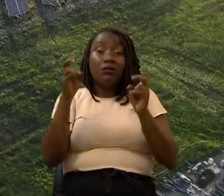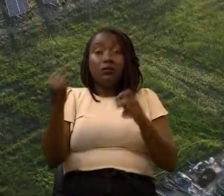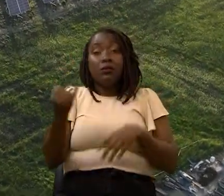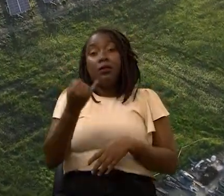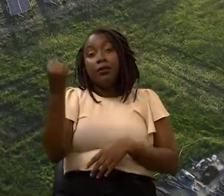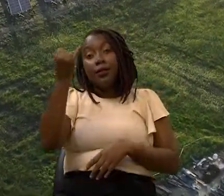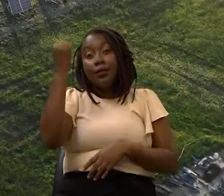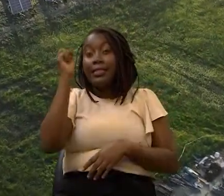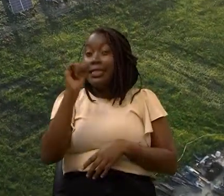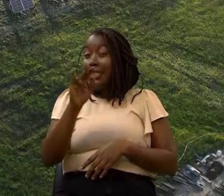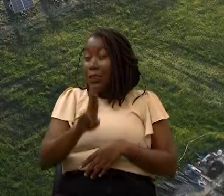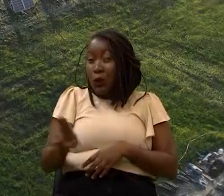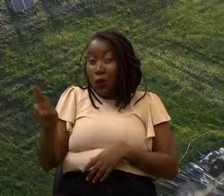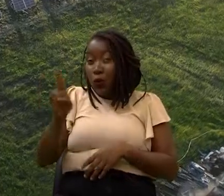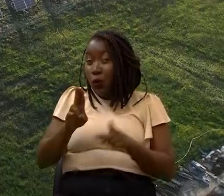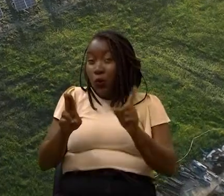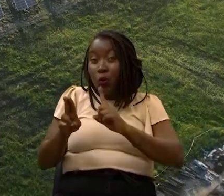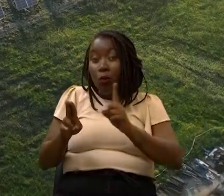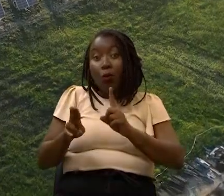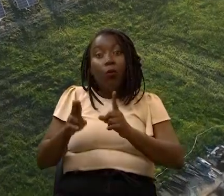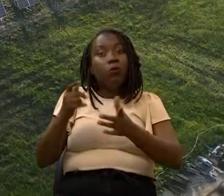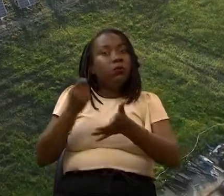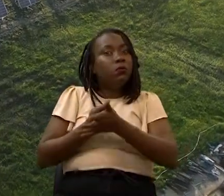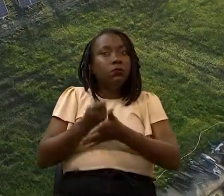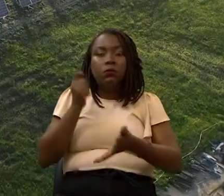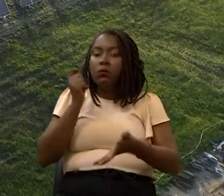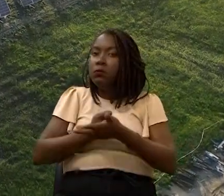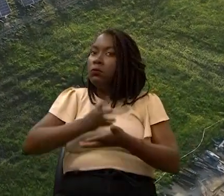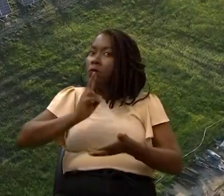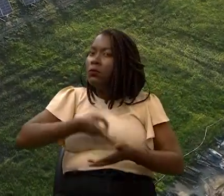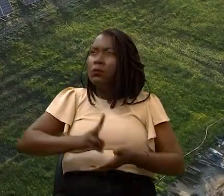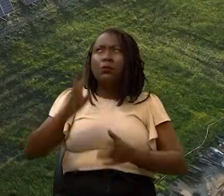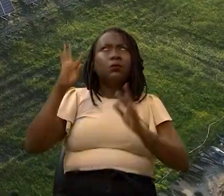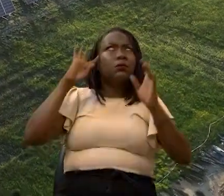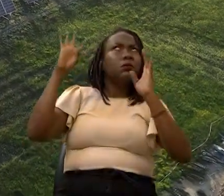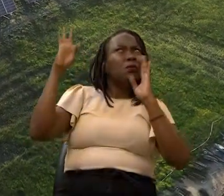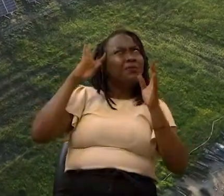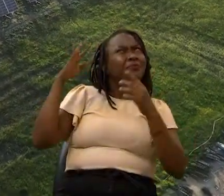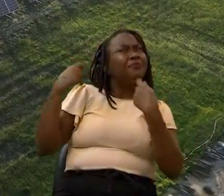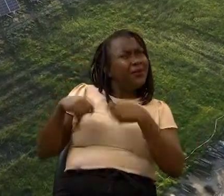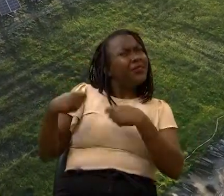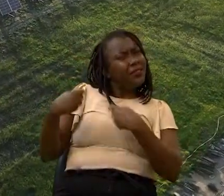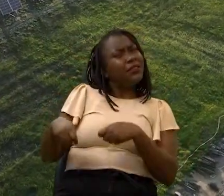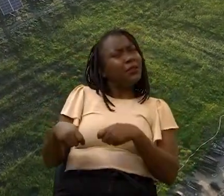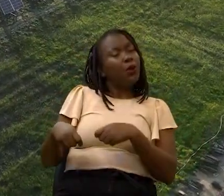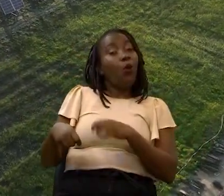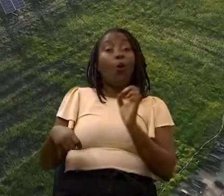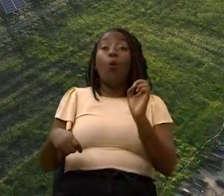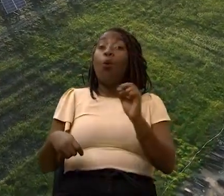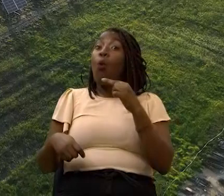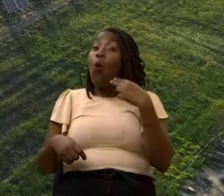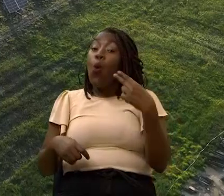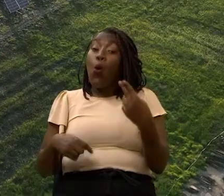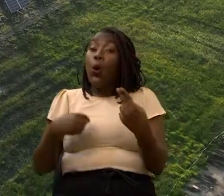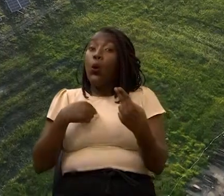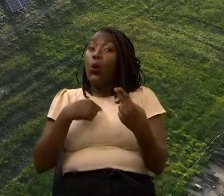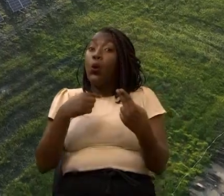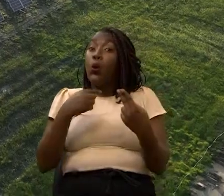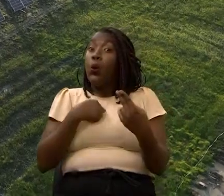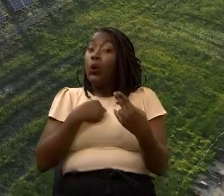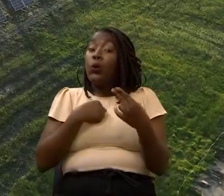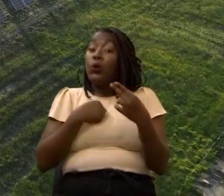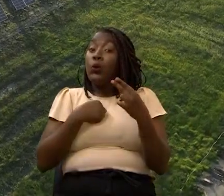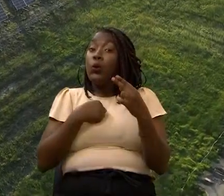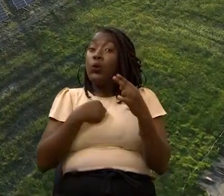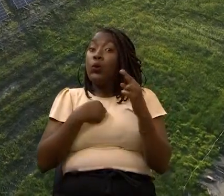acho que isso é uma questão importante. Se você vai consumir, você tem que sempre se perguntar, é necessário? Ou eu